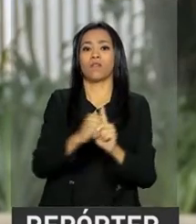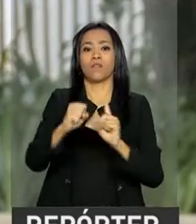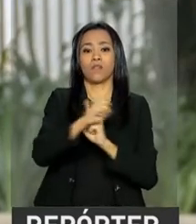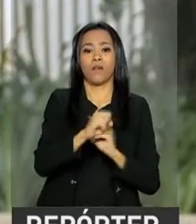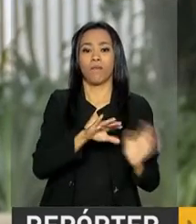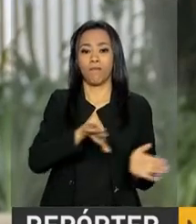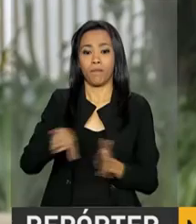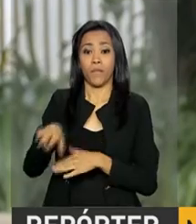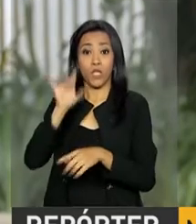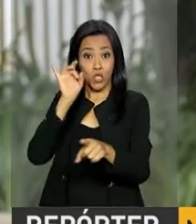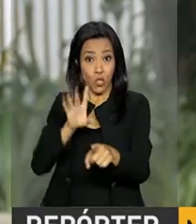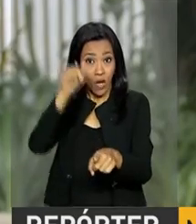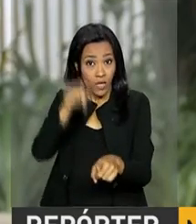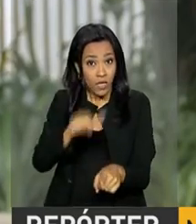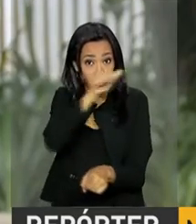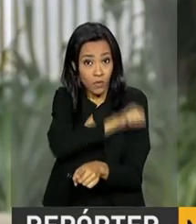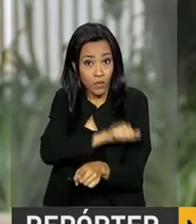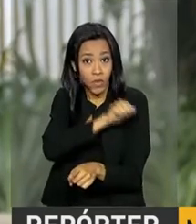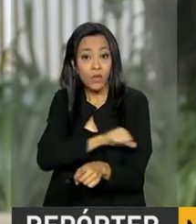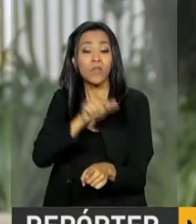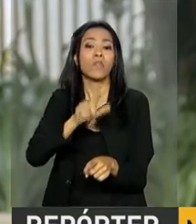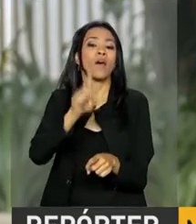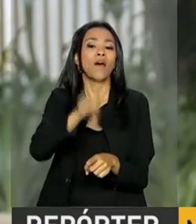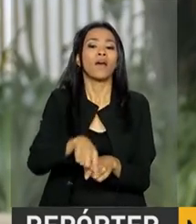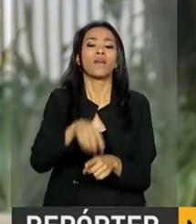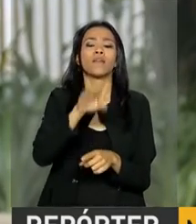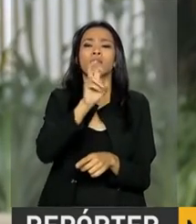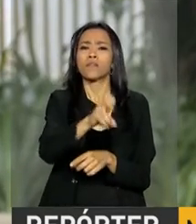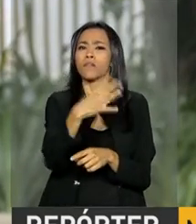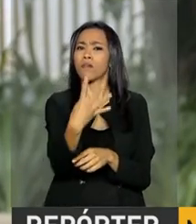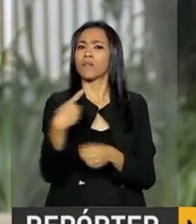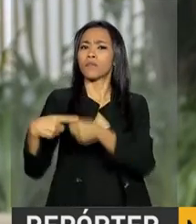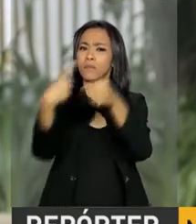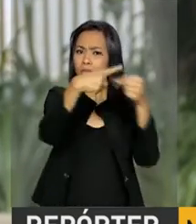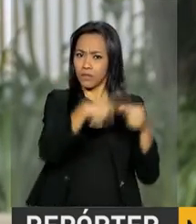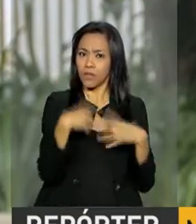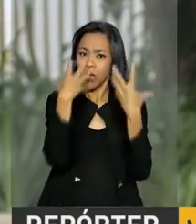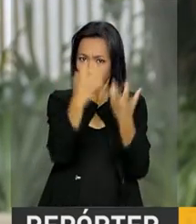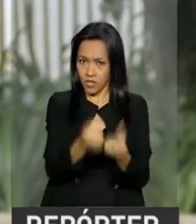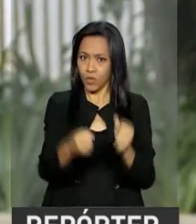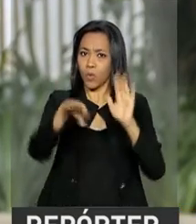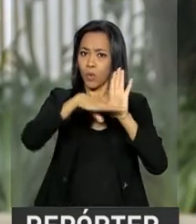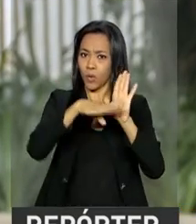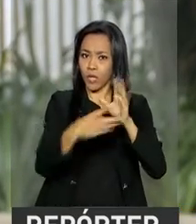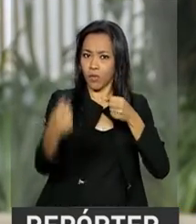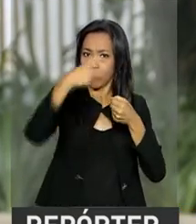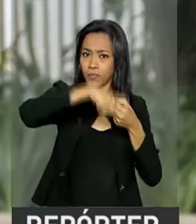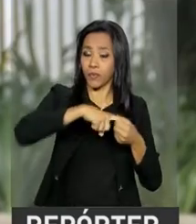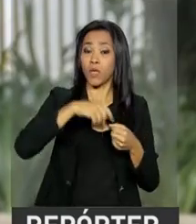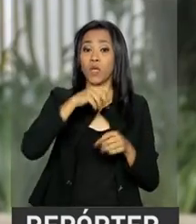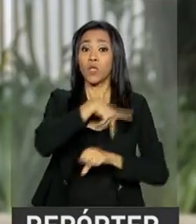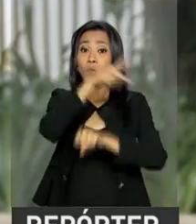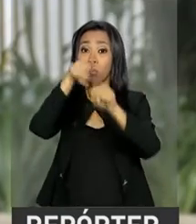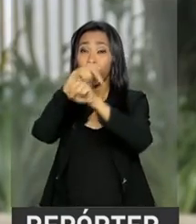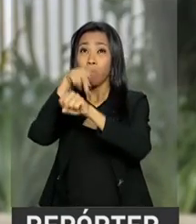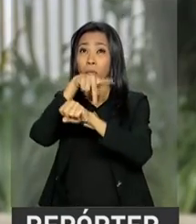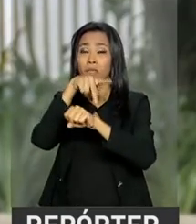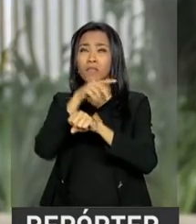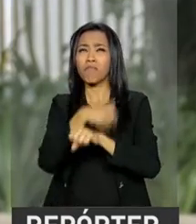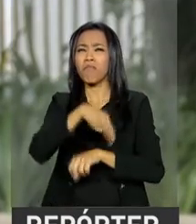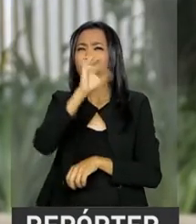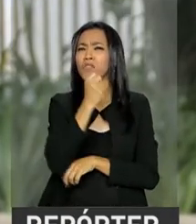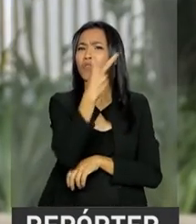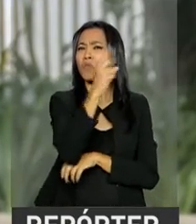Rio de Janeiro já são 54 municípios fazendo parte do programa Criança Feliz. No país, são mais de